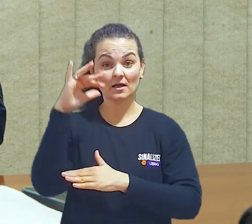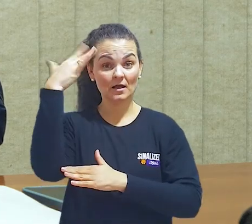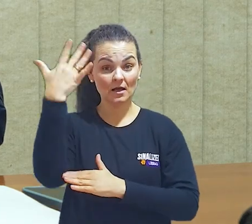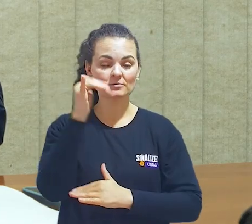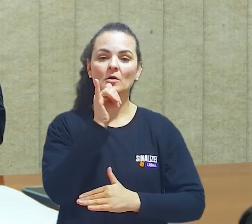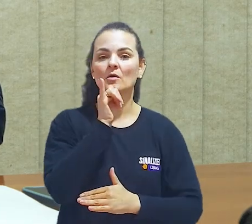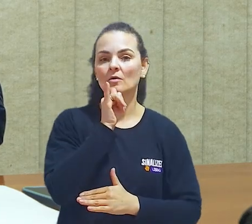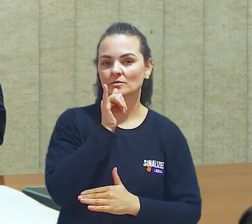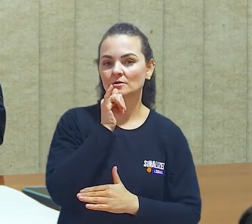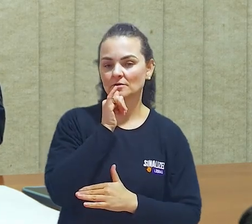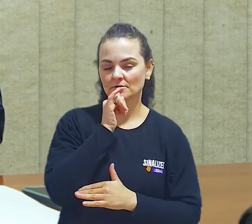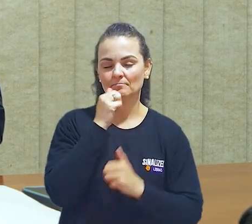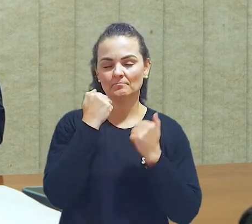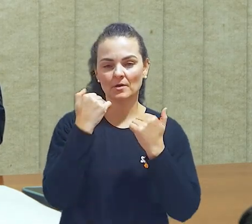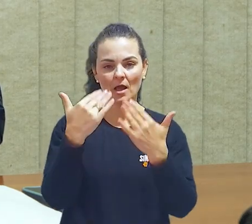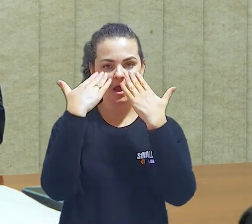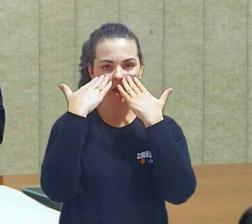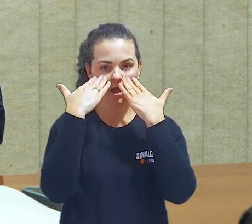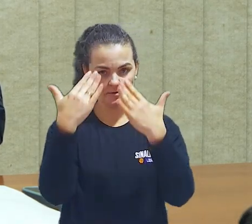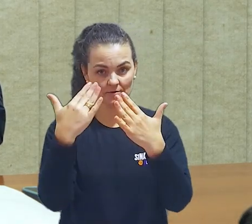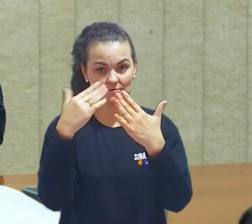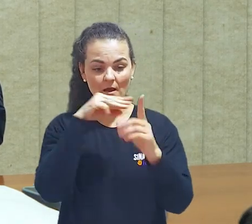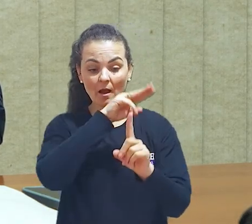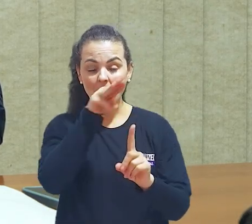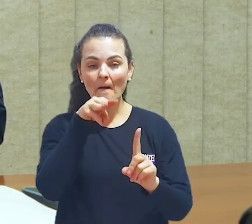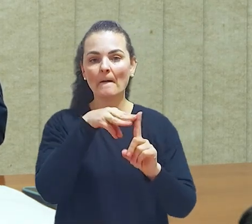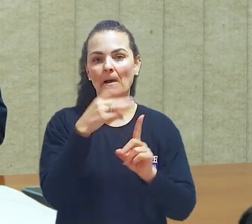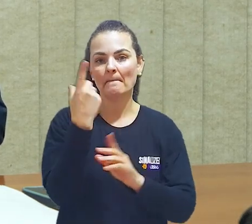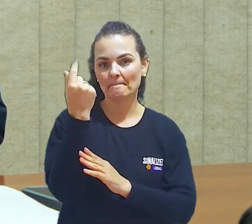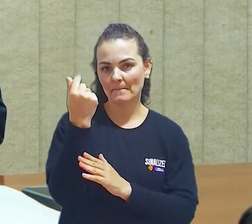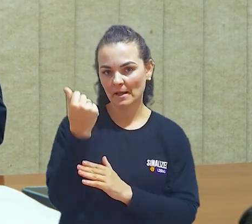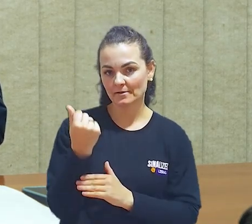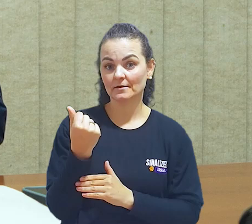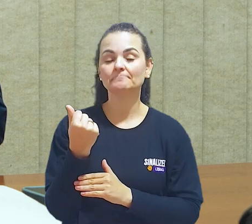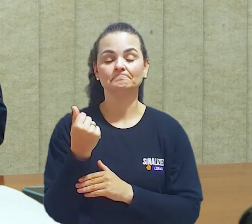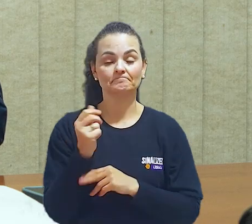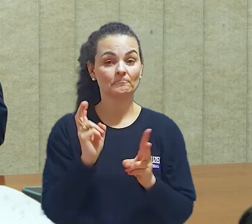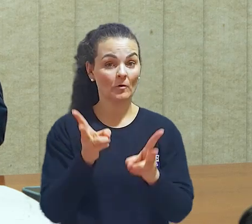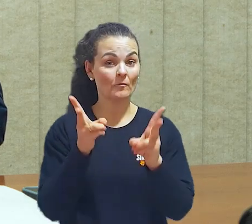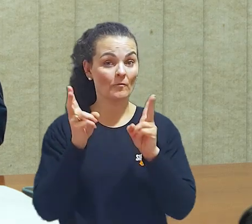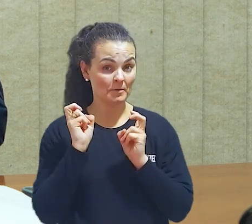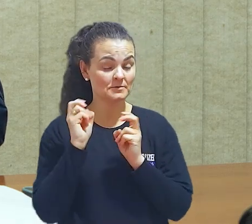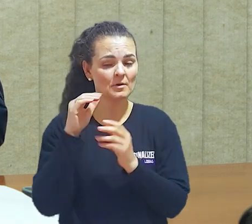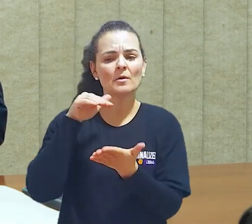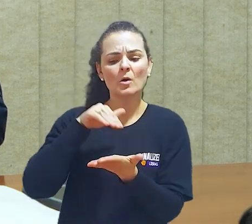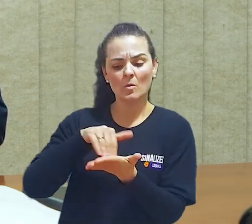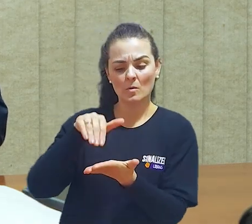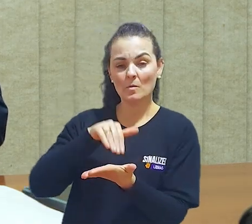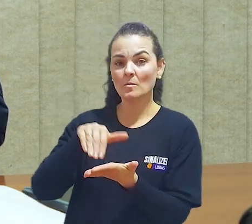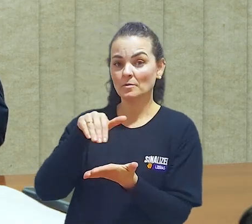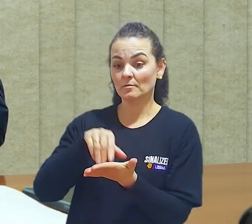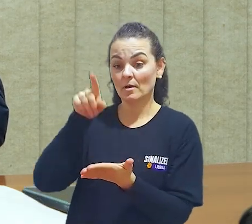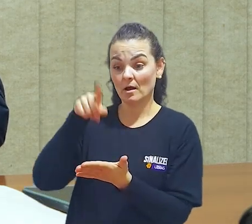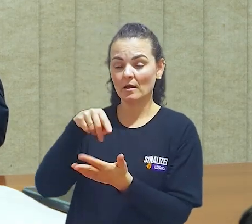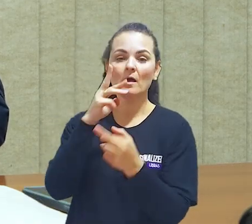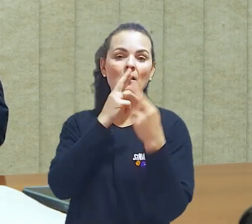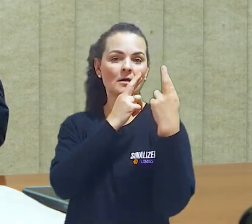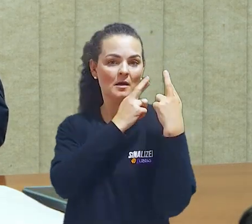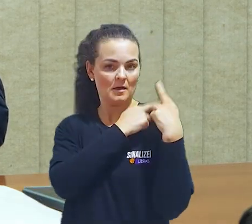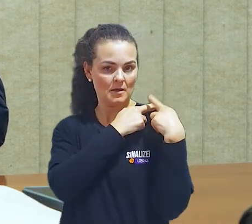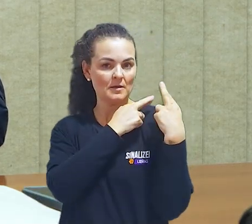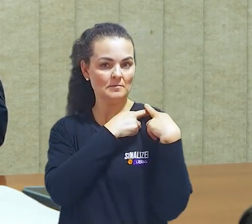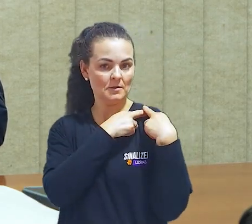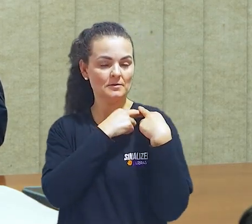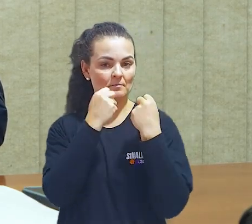exemplo da própria audiência pública de metas fiscais. Foi identificado que o secretário responsável por estar